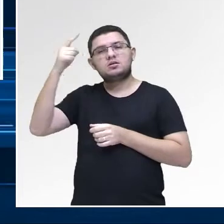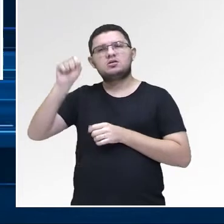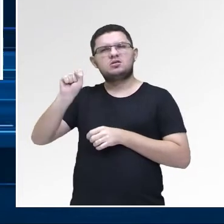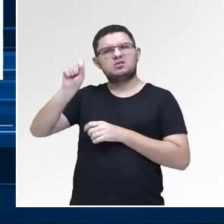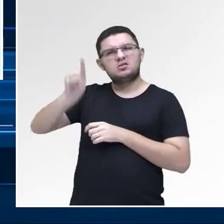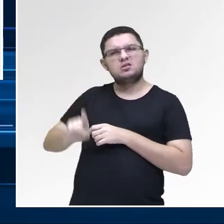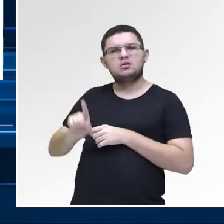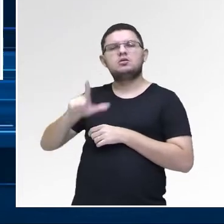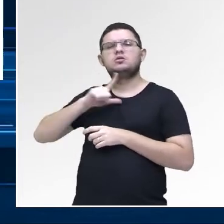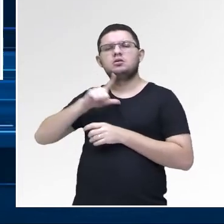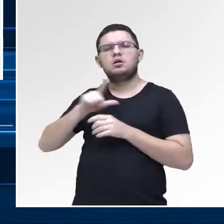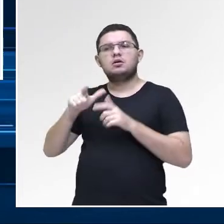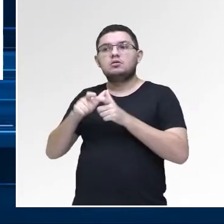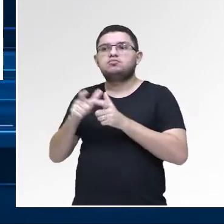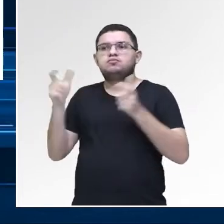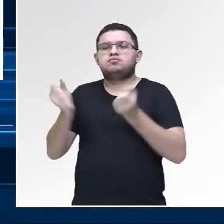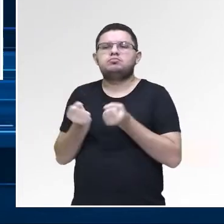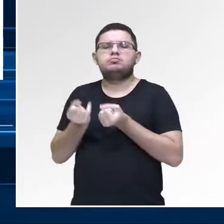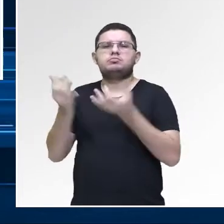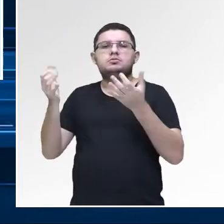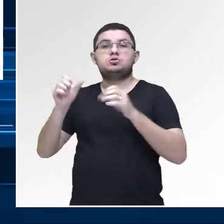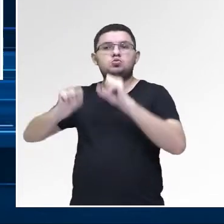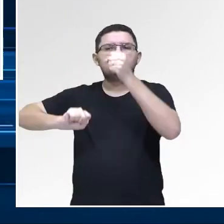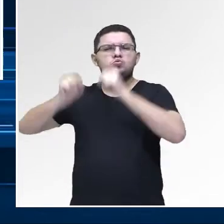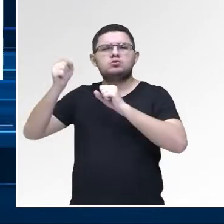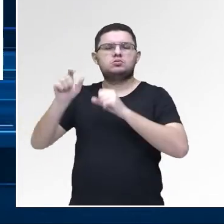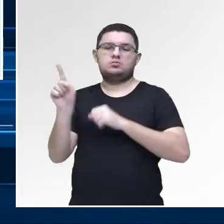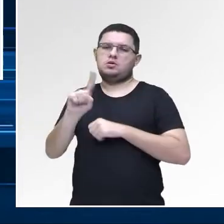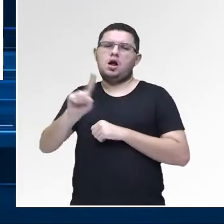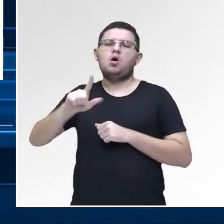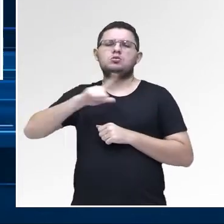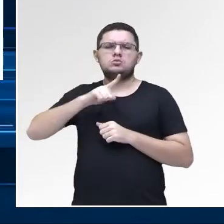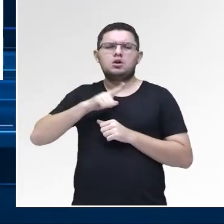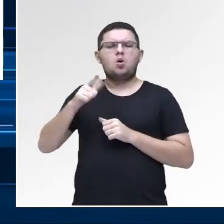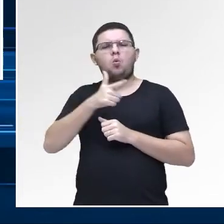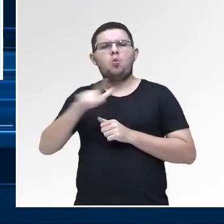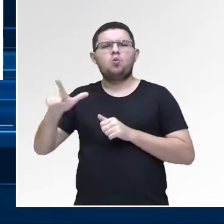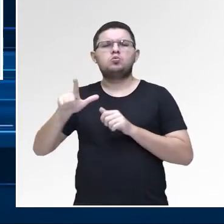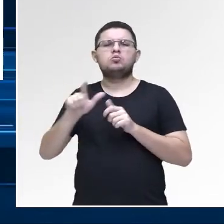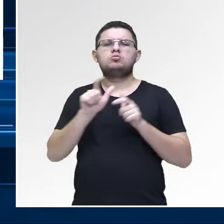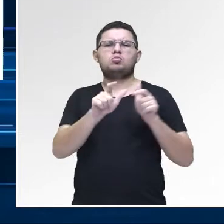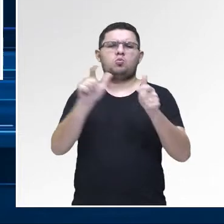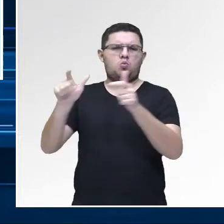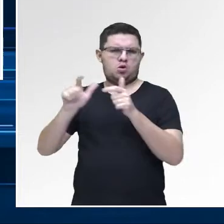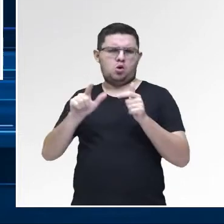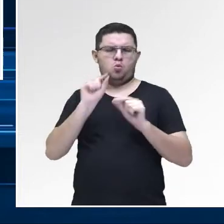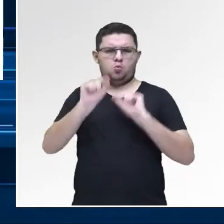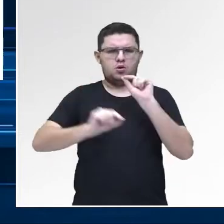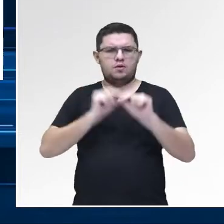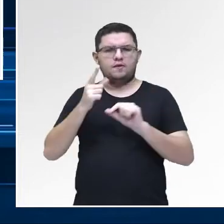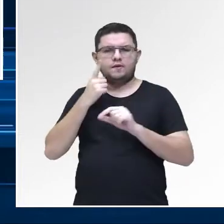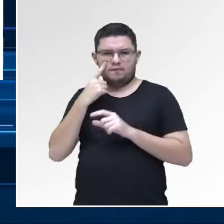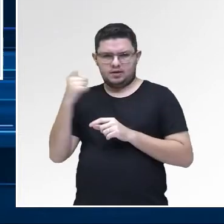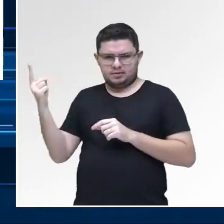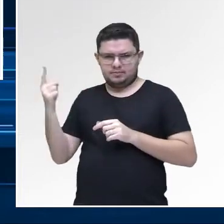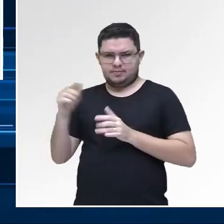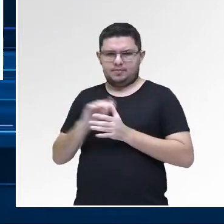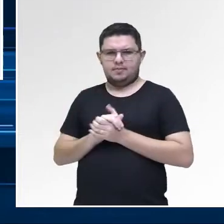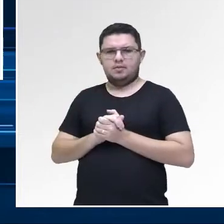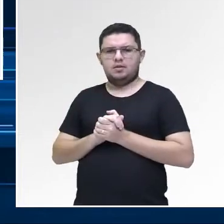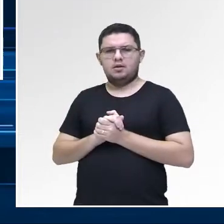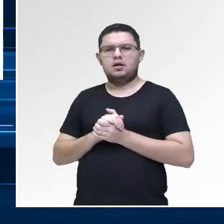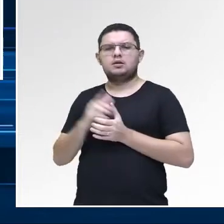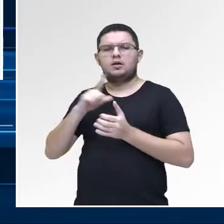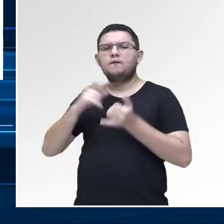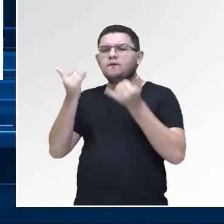essa concentração de indústrias? Não, gente, existe uma outra corzinha aqui na legenda, ó, tá?